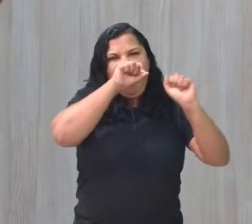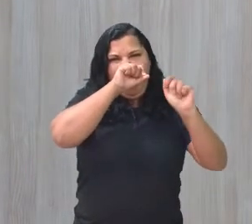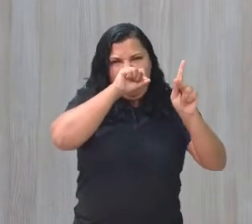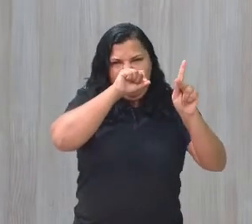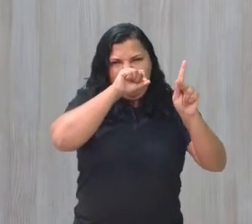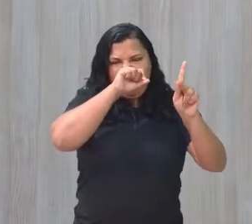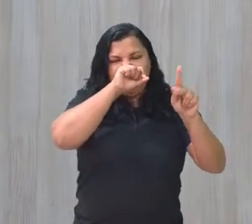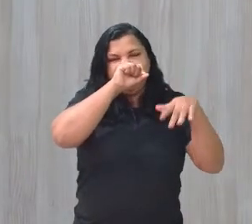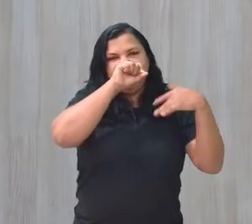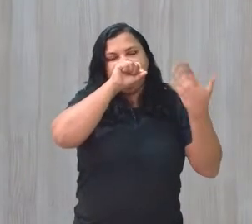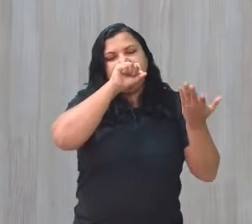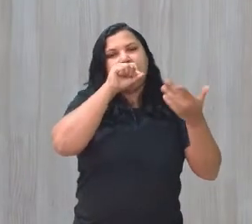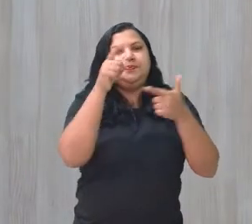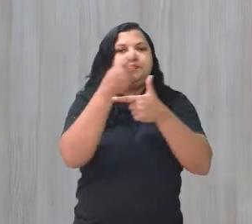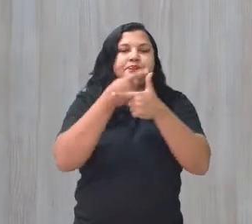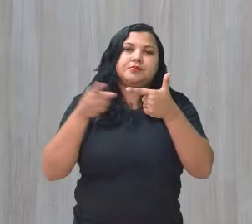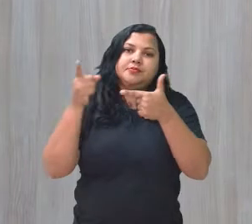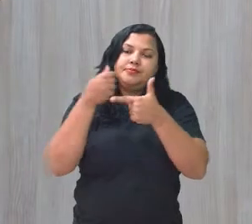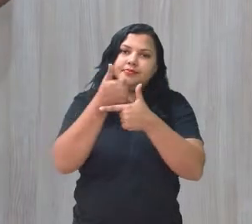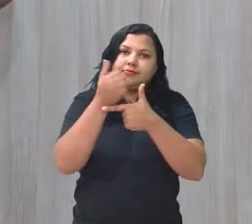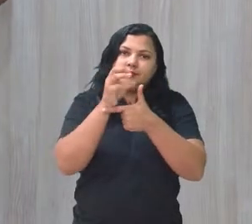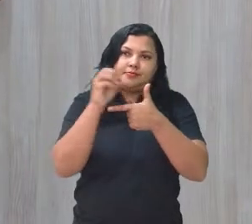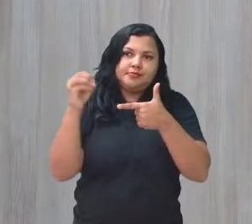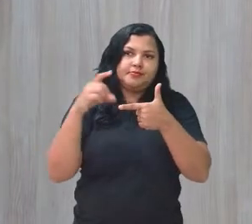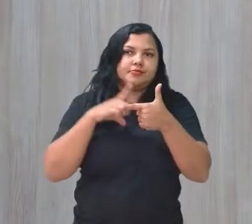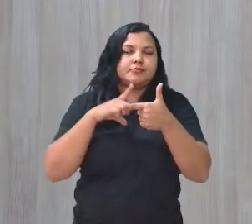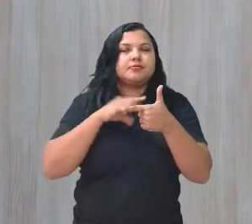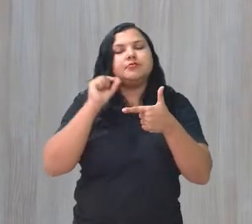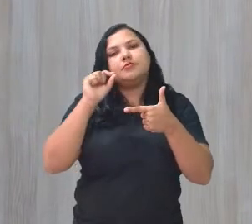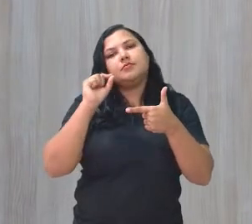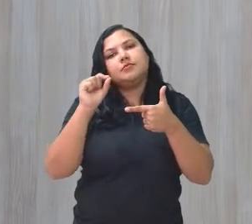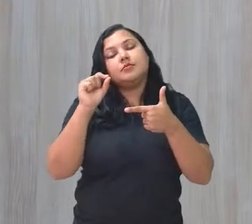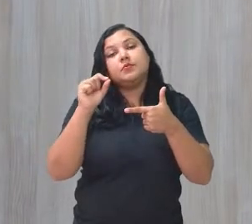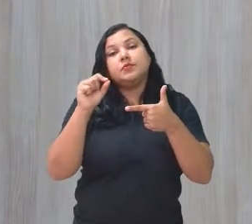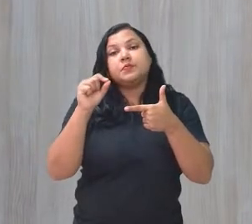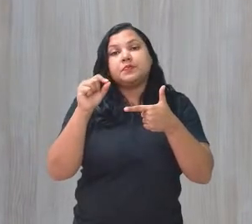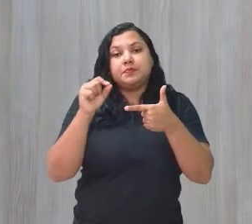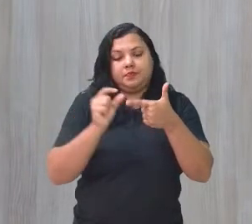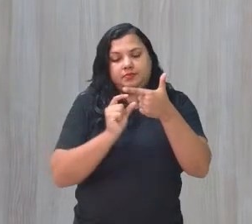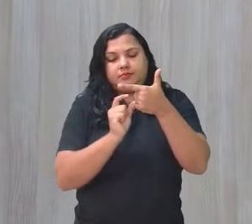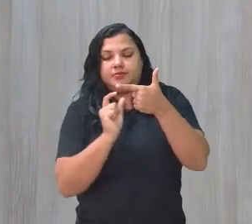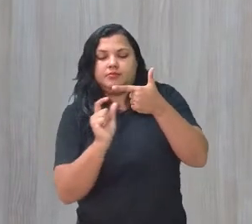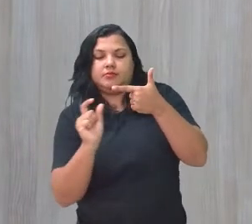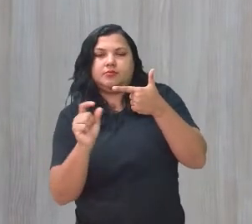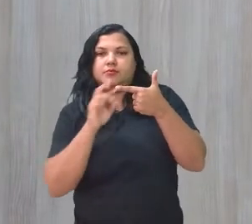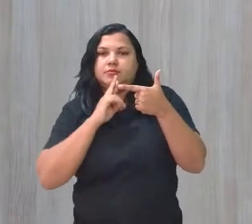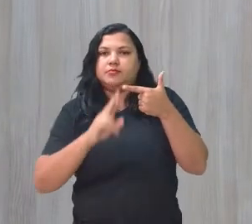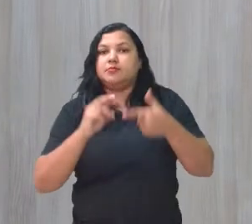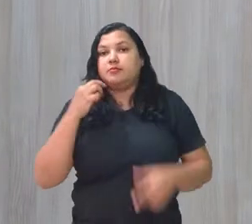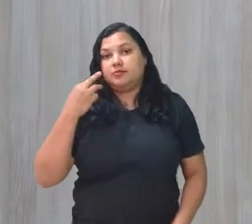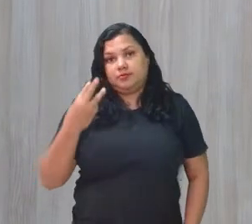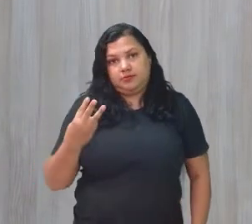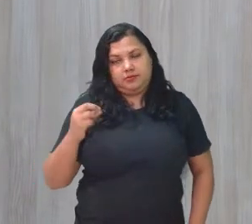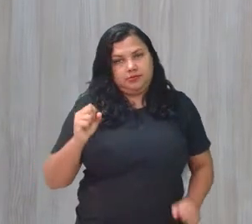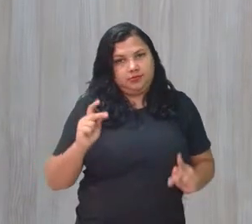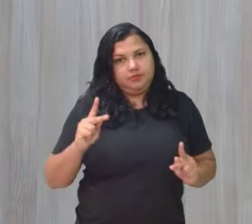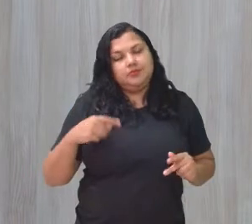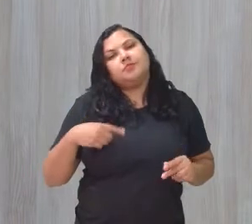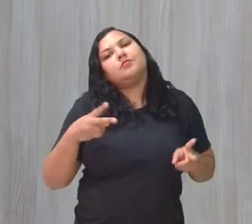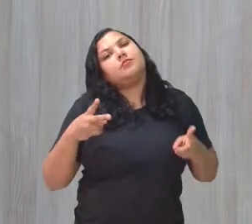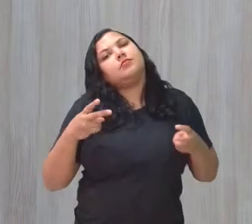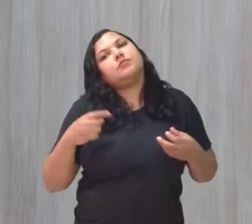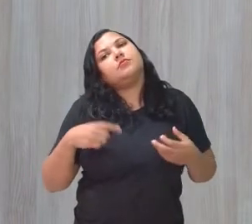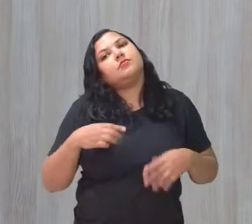300, dividindo em 100 partes iguais, eu vou pegar 100 partes, cada uma delas valendo 3. E percebe que